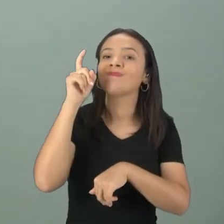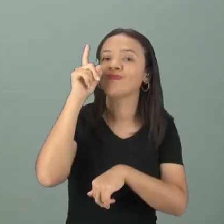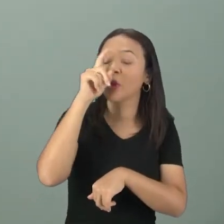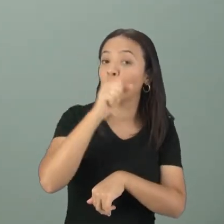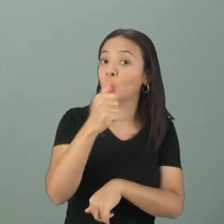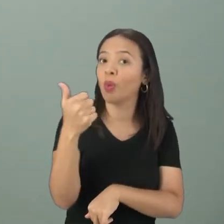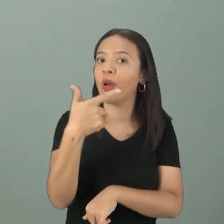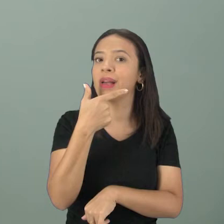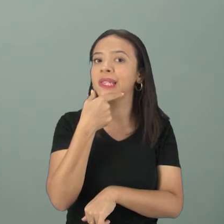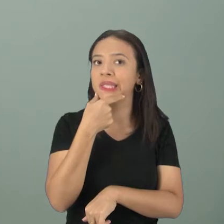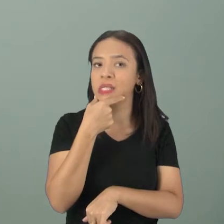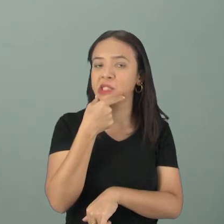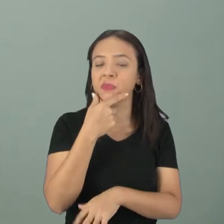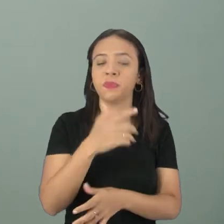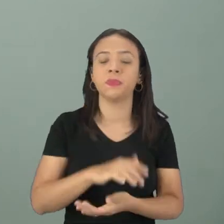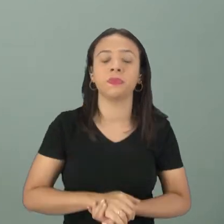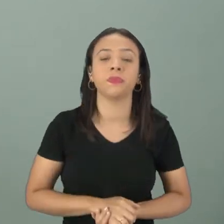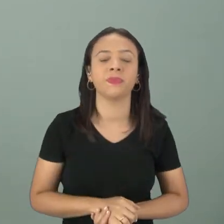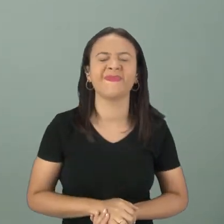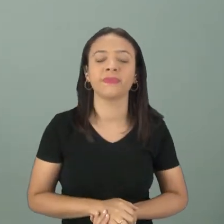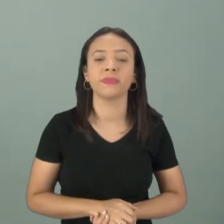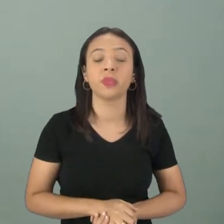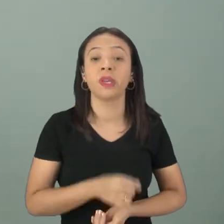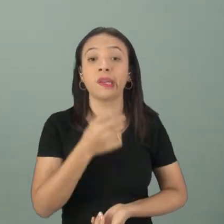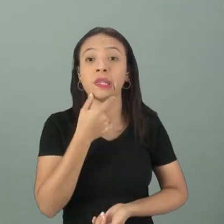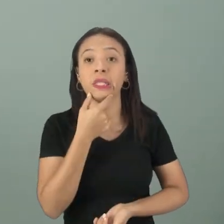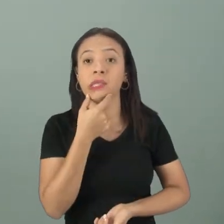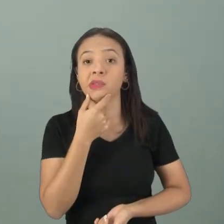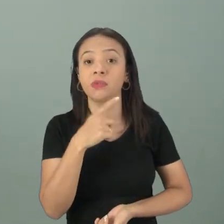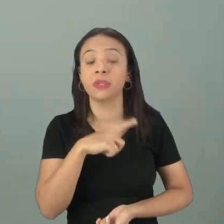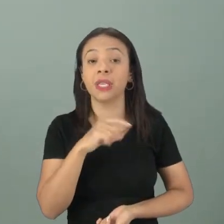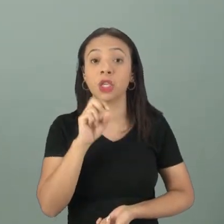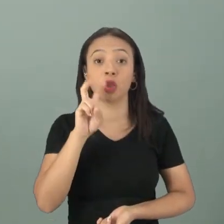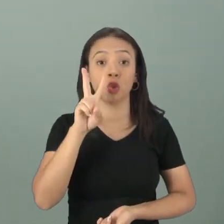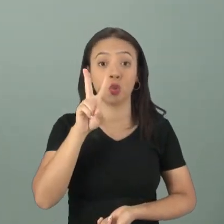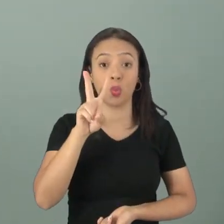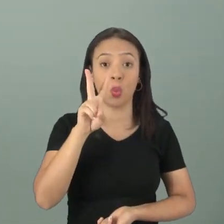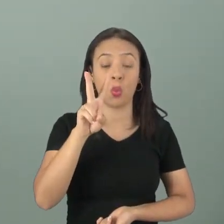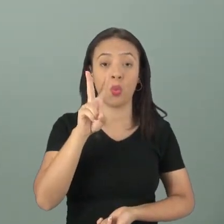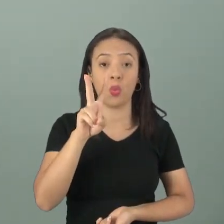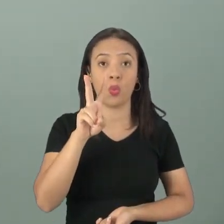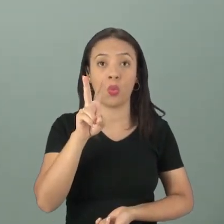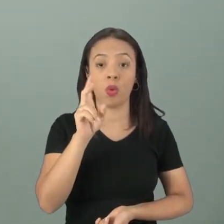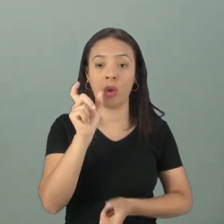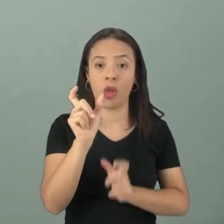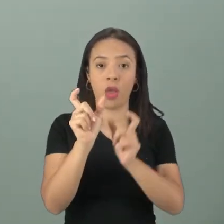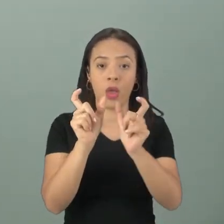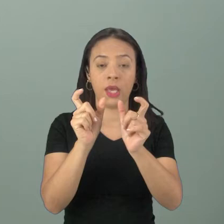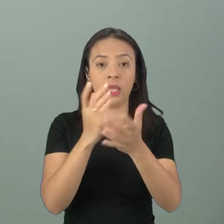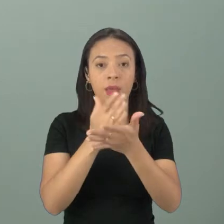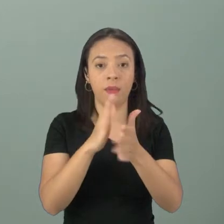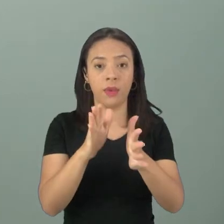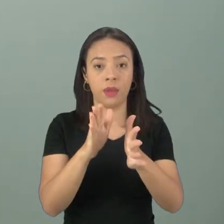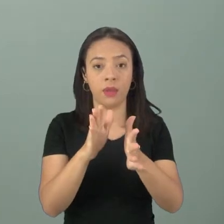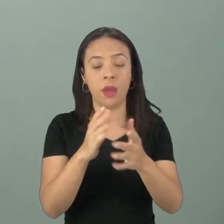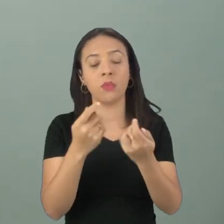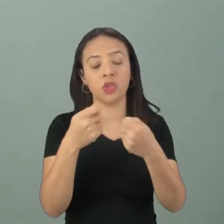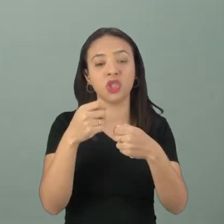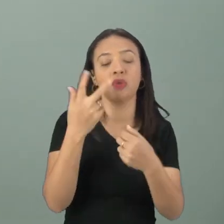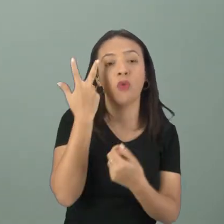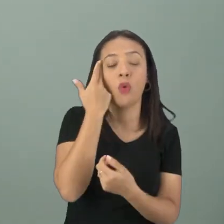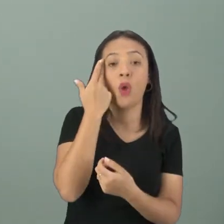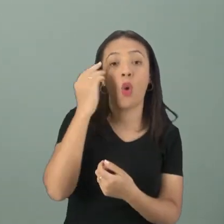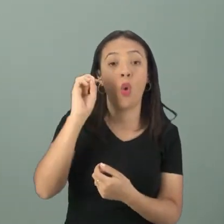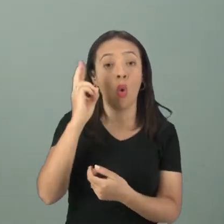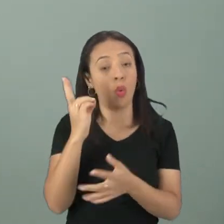inglês, né? Enquanto o inglês só tem duas terminações, ou termina, ou fica normal, ou termina em